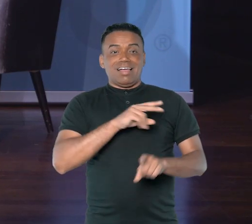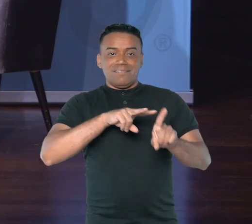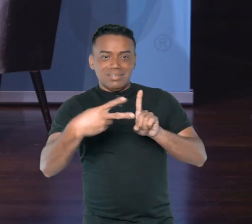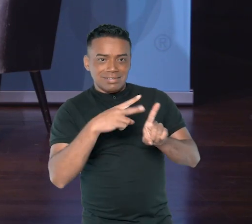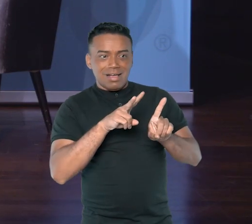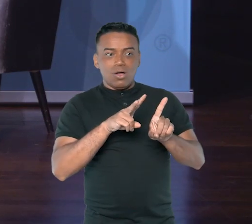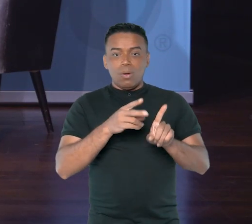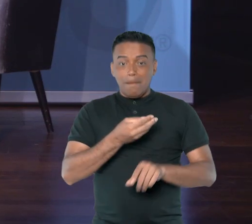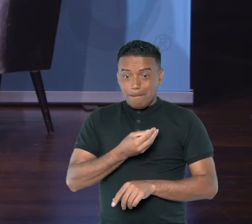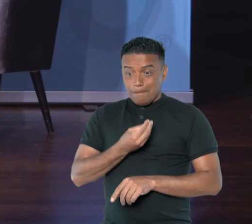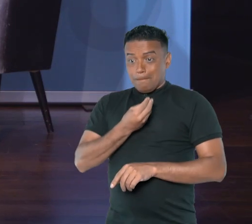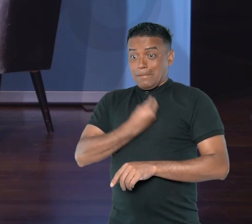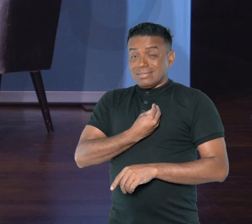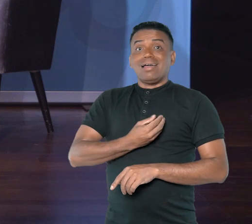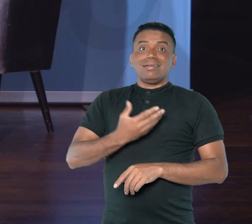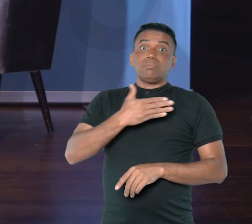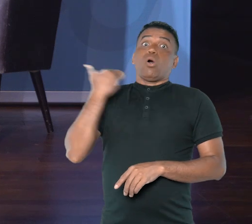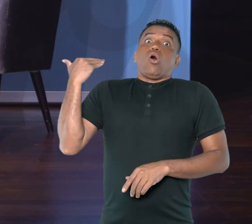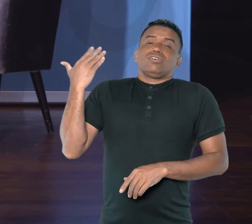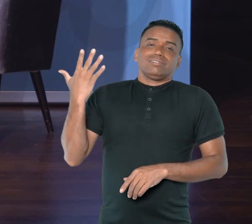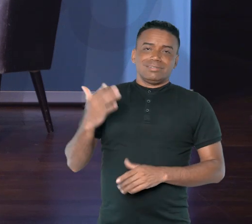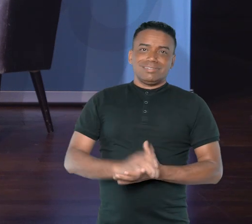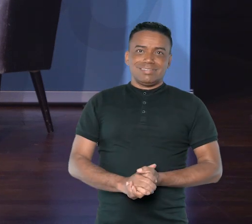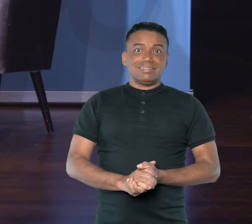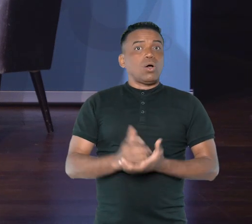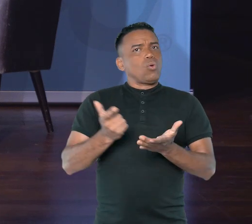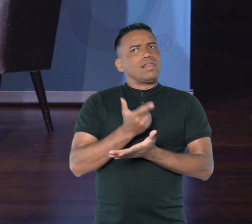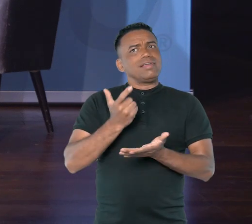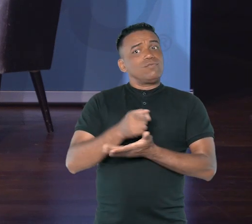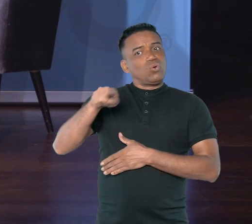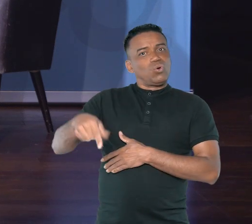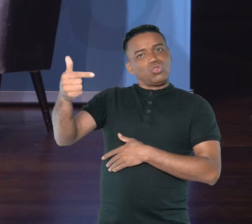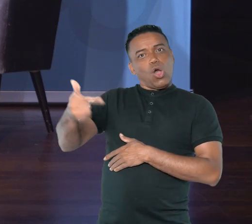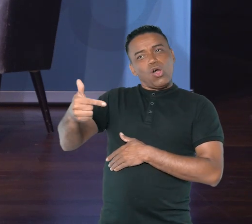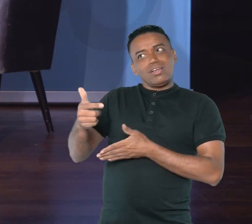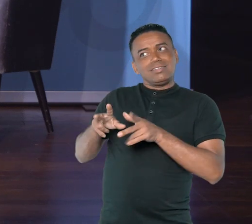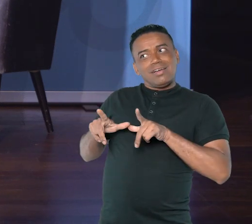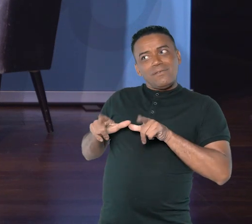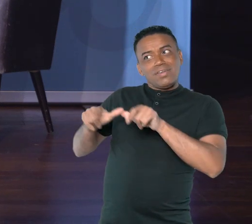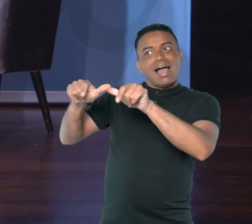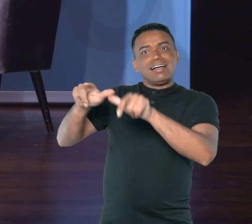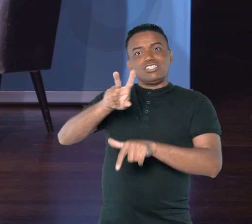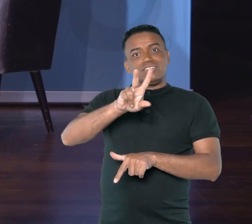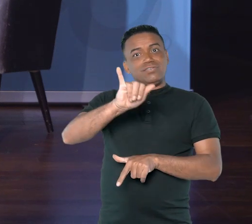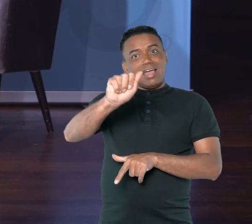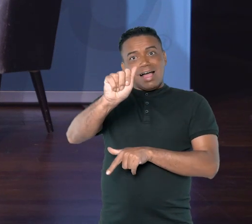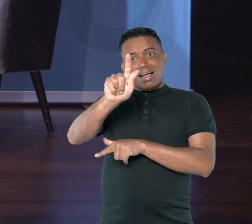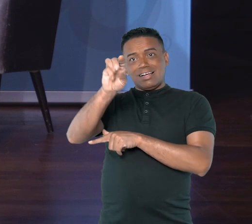da morte. E esse livro é um livro de viagens, mas que também